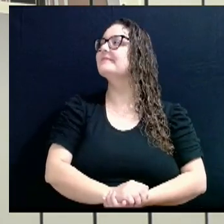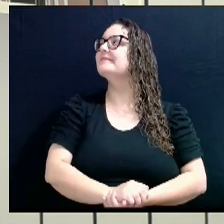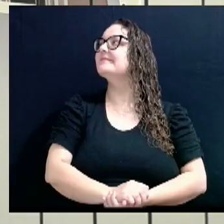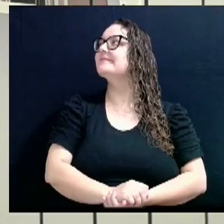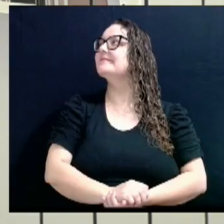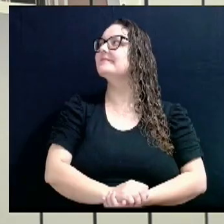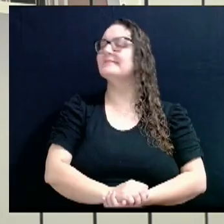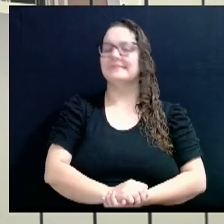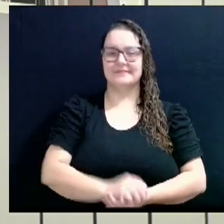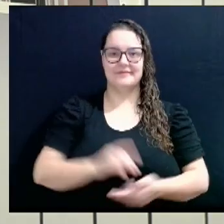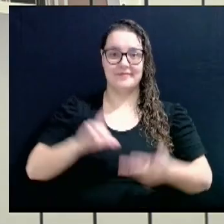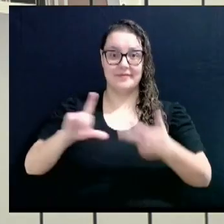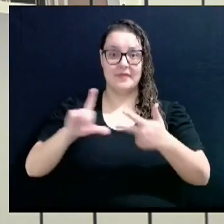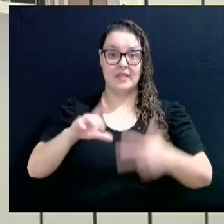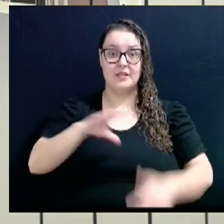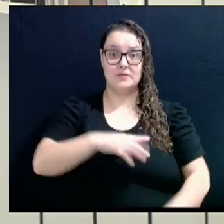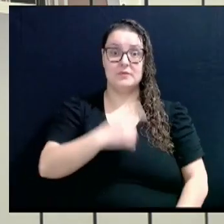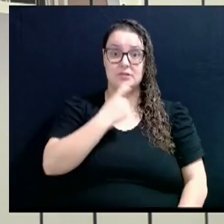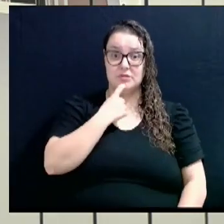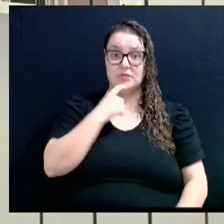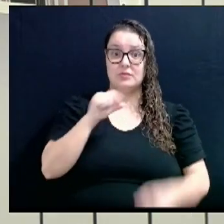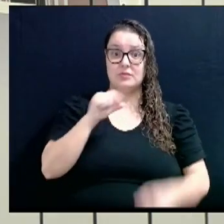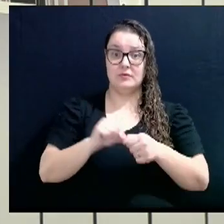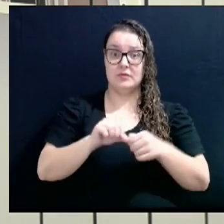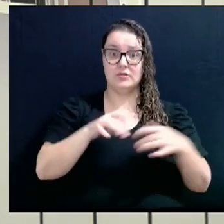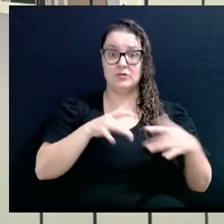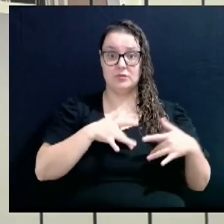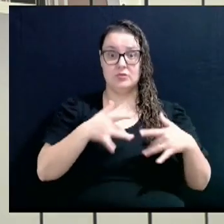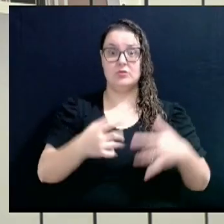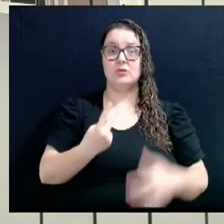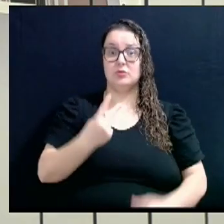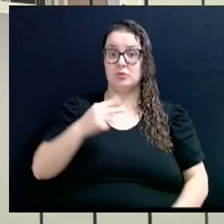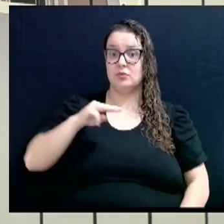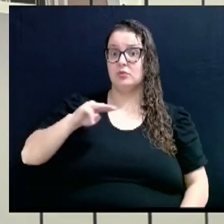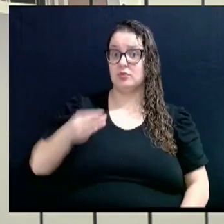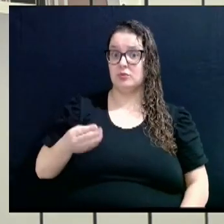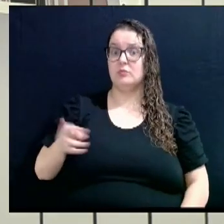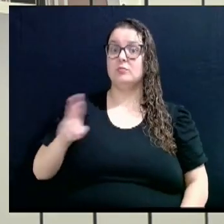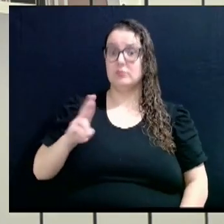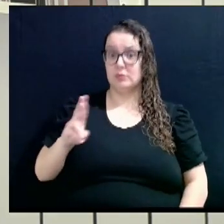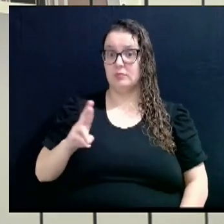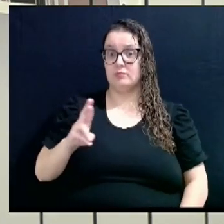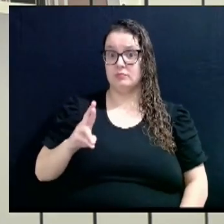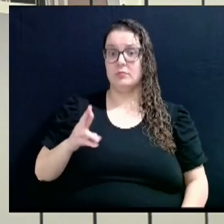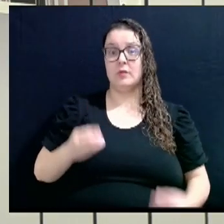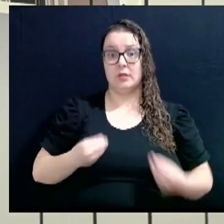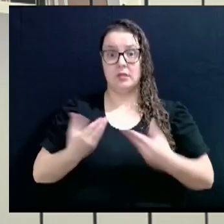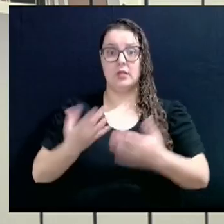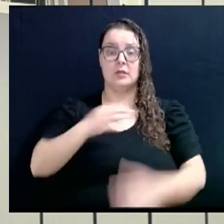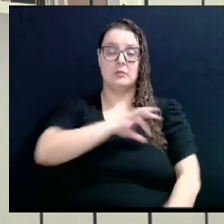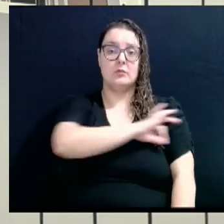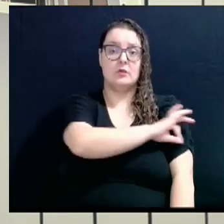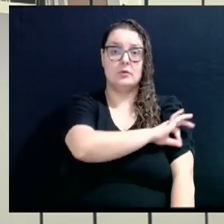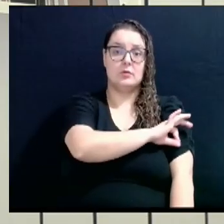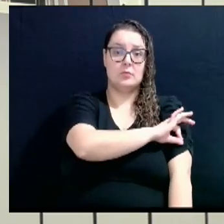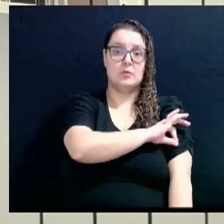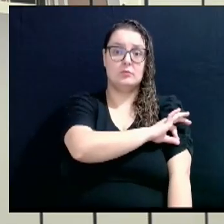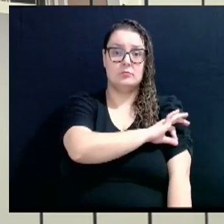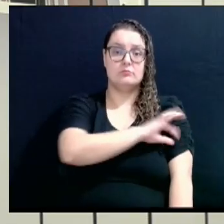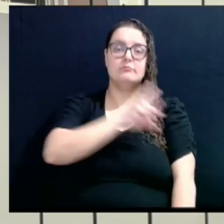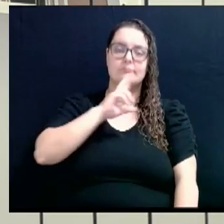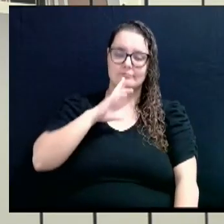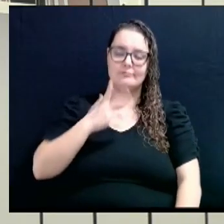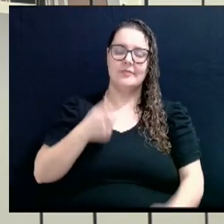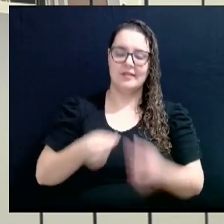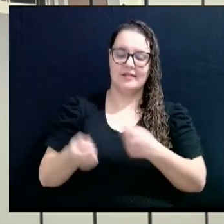Legislativo de Campinas faz doação de R$2 milhões à Prefeitura. Montante é resultado da economia da